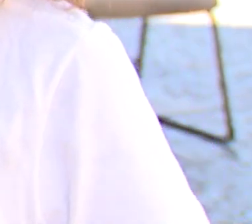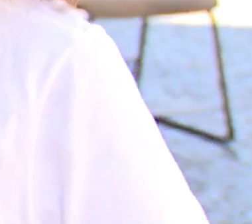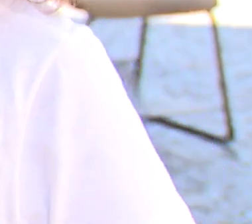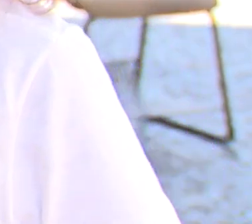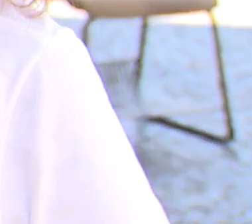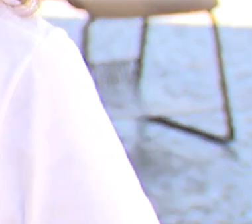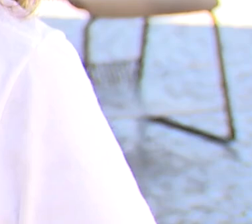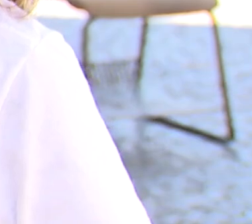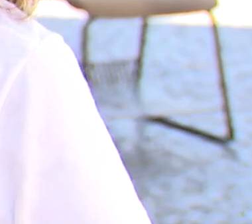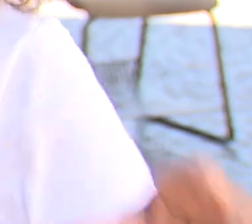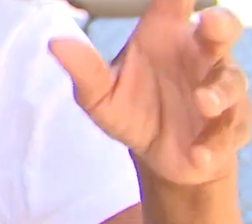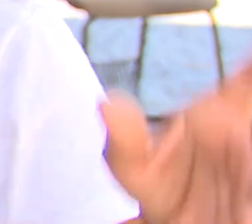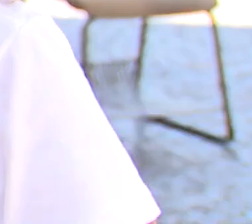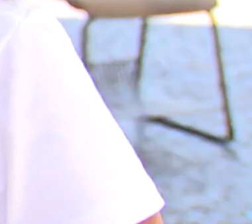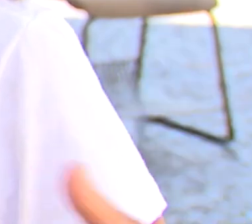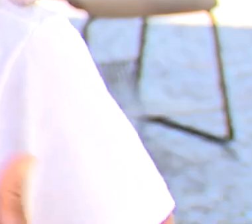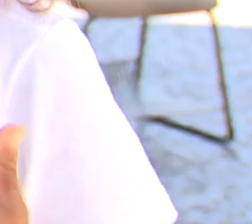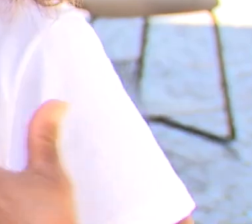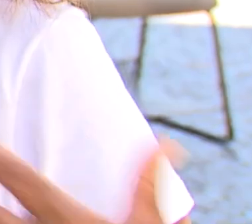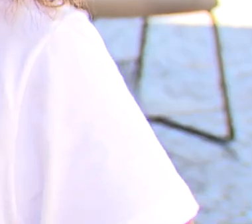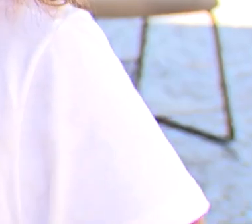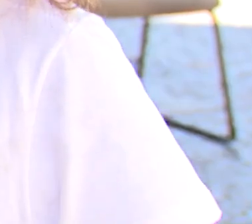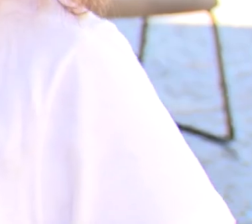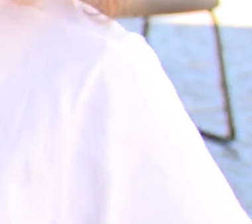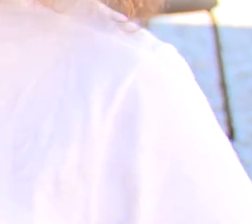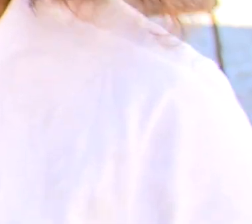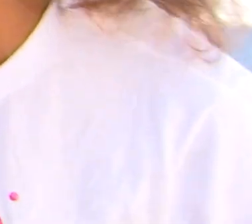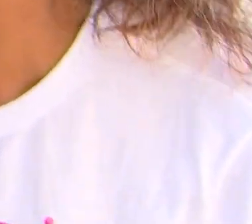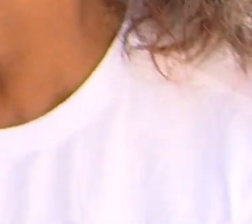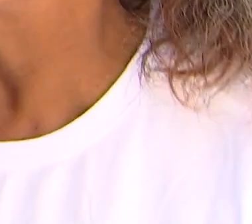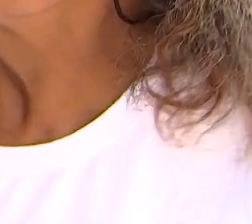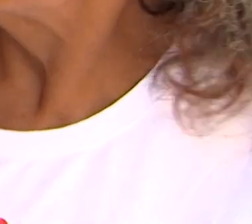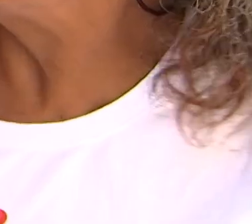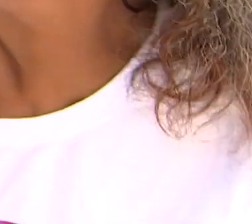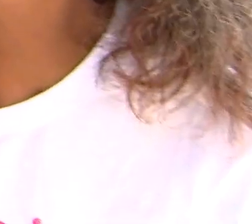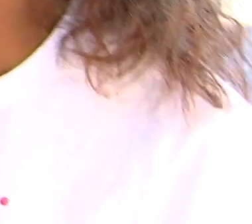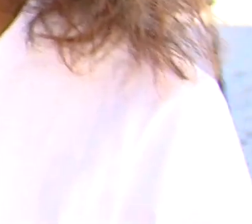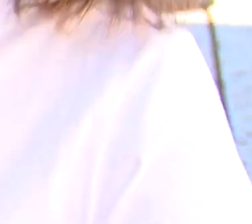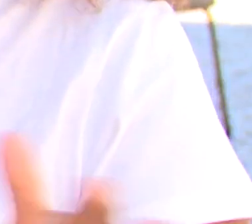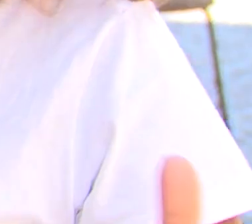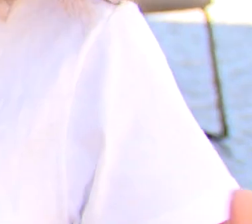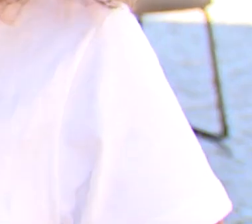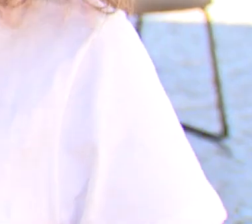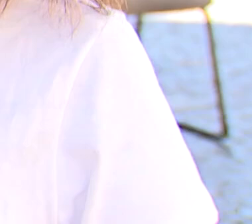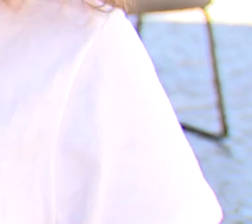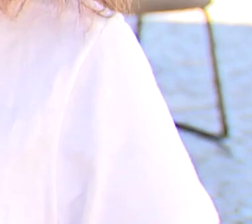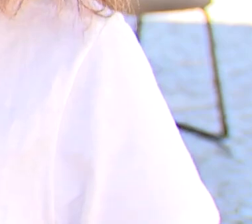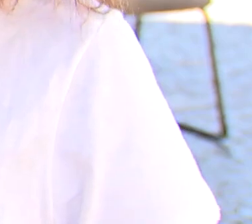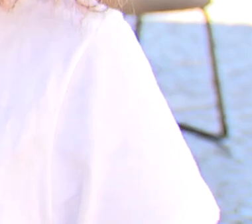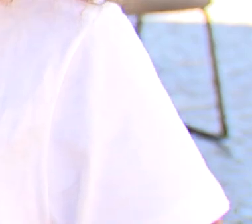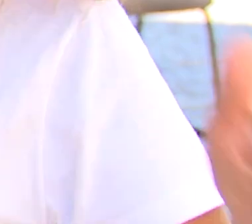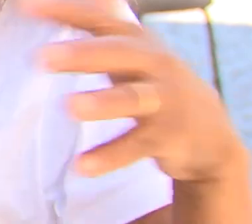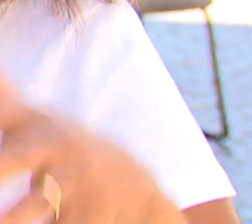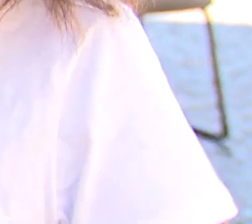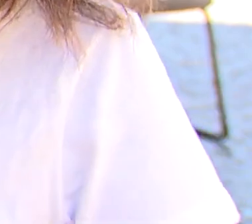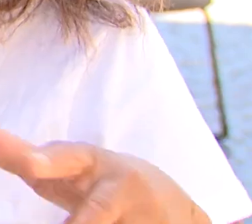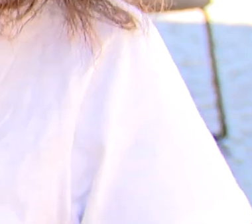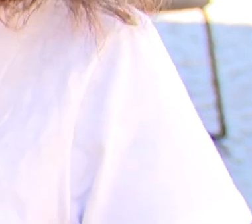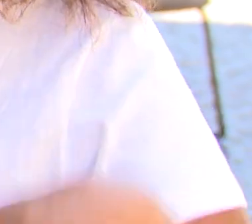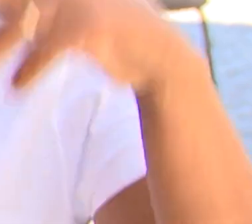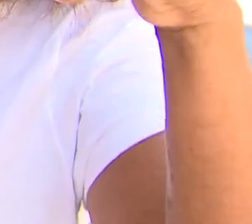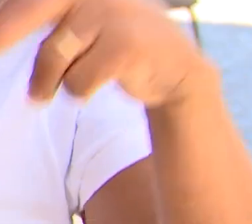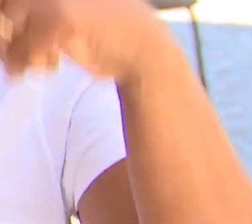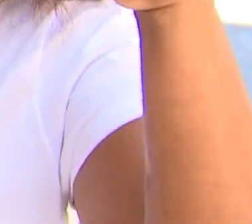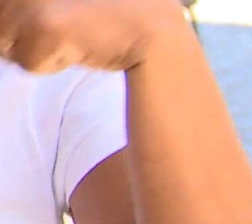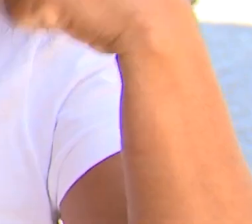Eu quase chorei quando vi minha Madureira acabar. Eu só não chorei porque fui